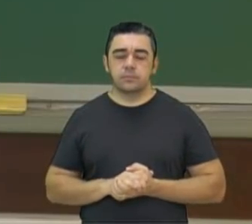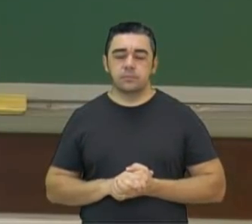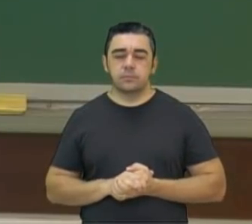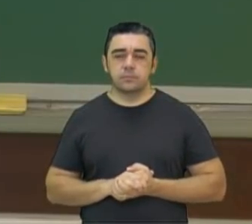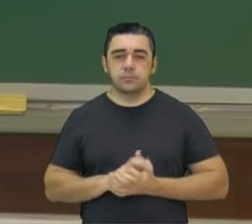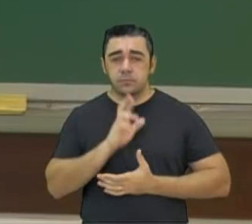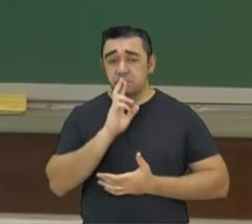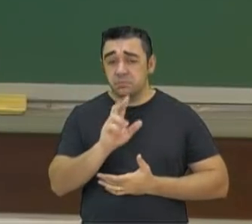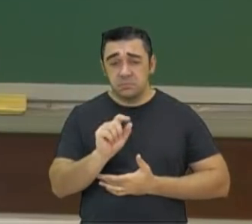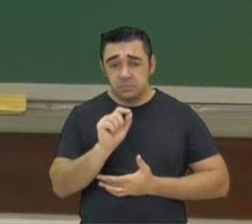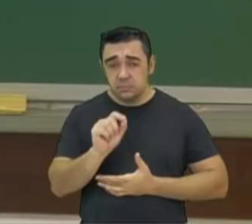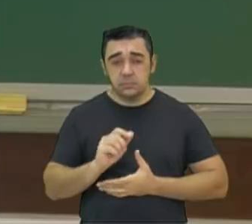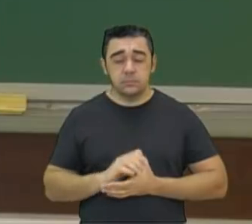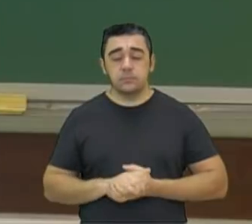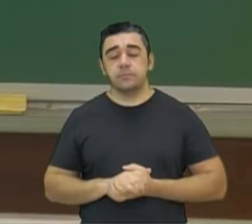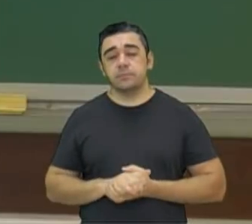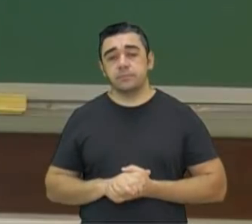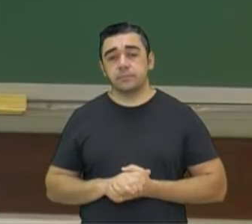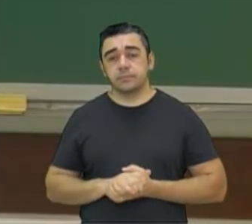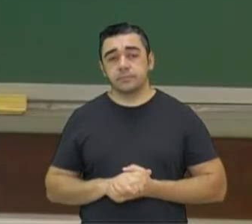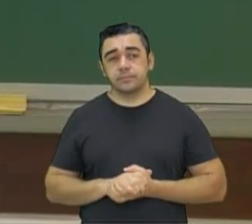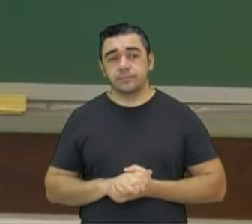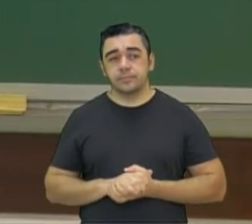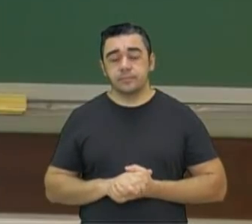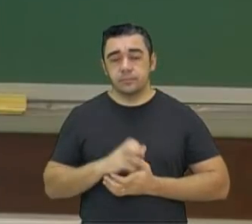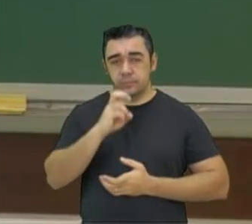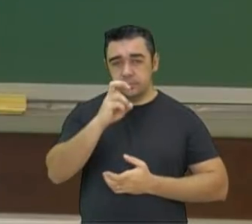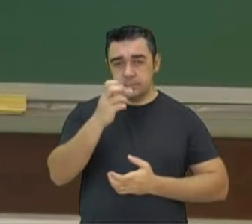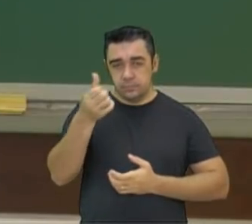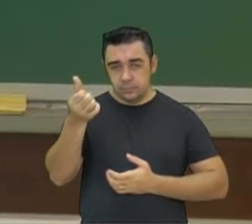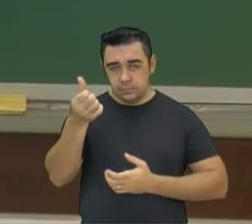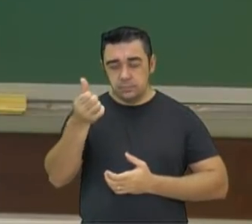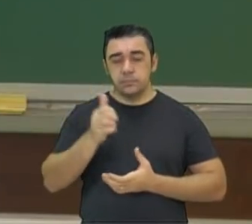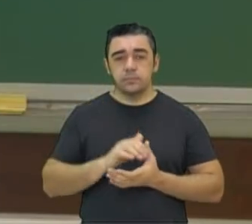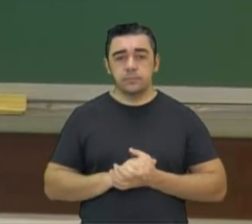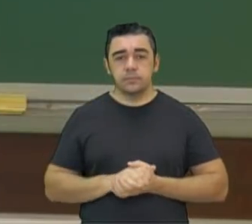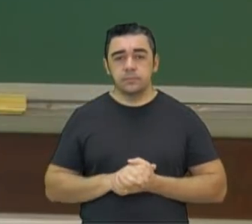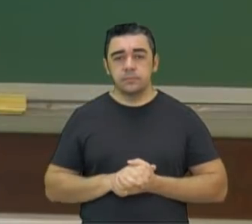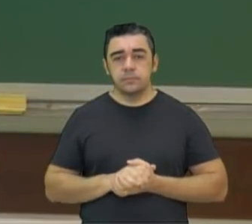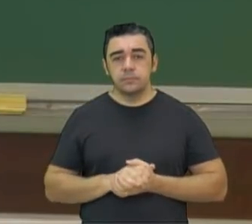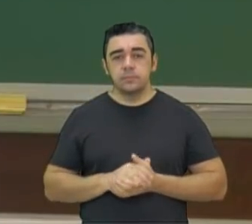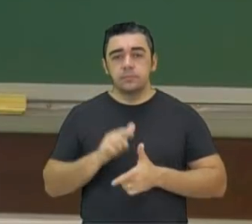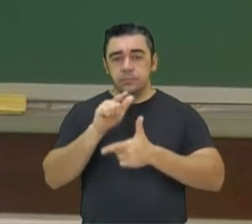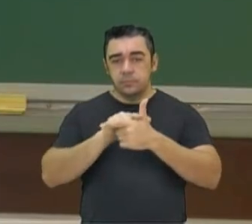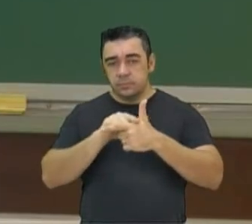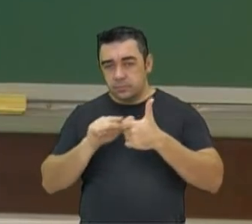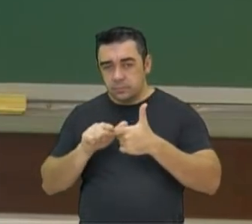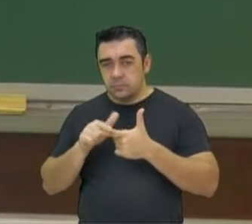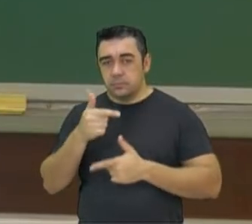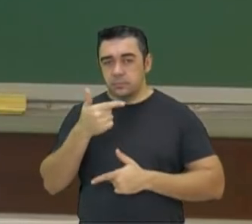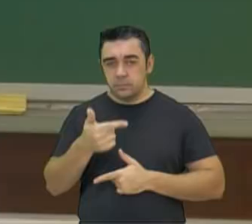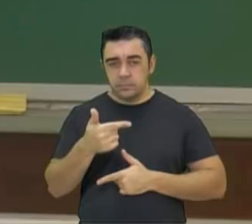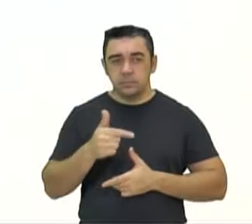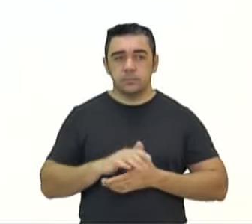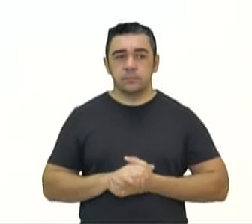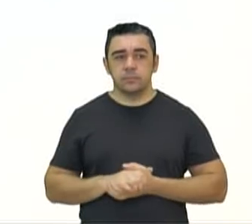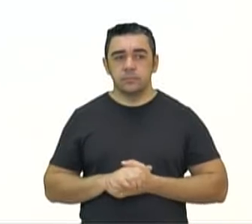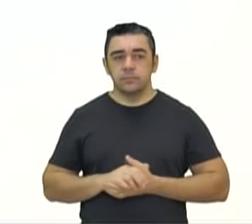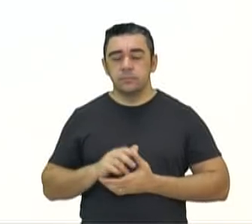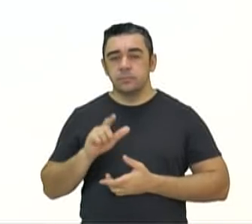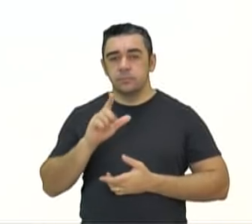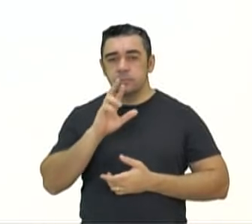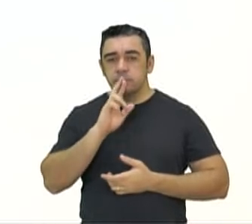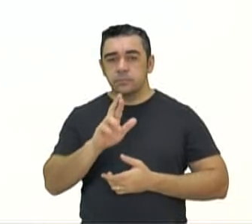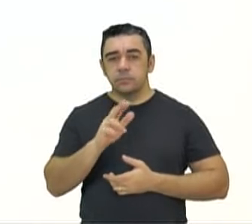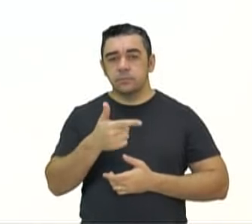1. Então, eu tenho que 8 vezes 7 é 56. Divididos por 2, me resultou